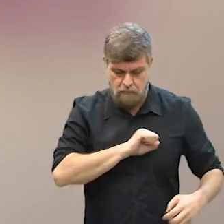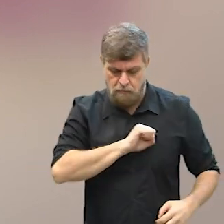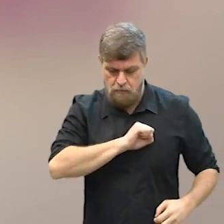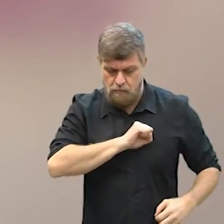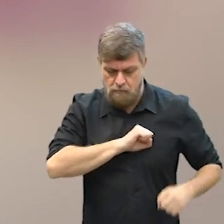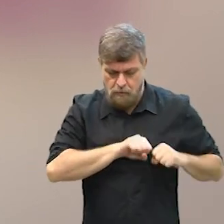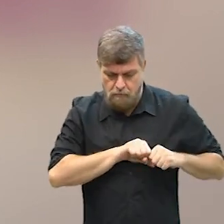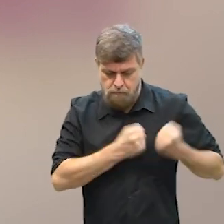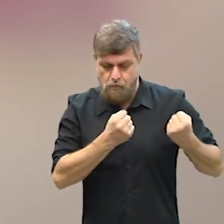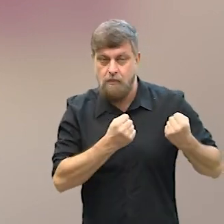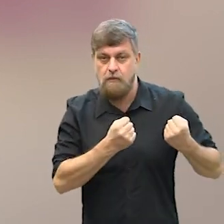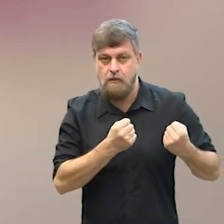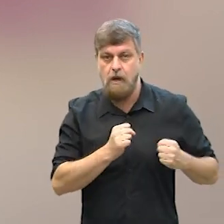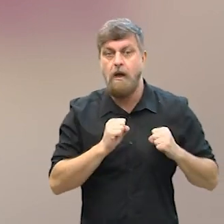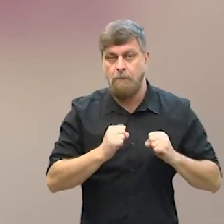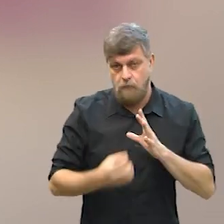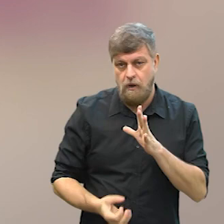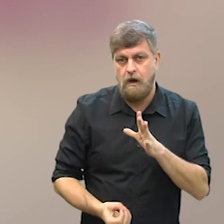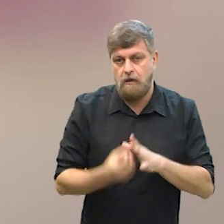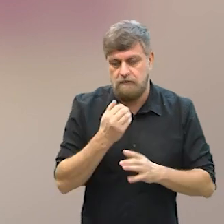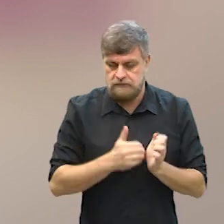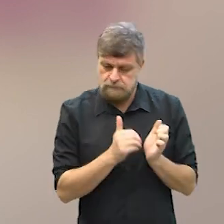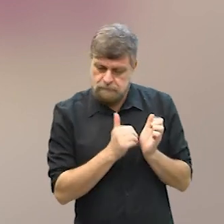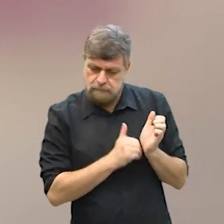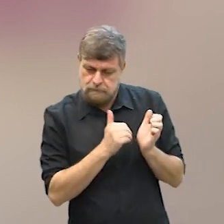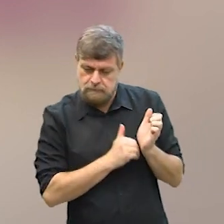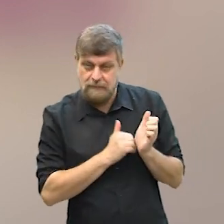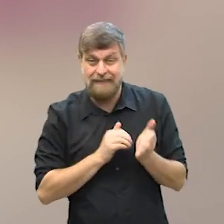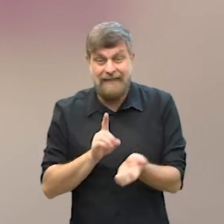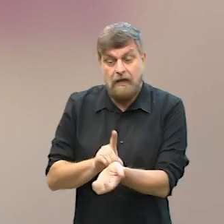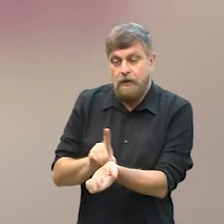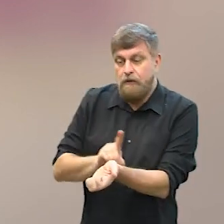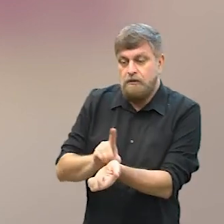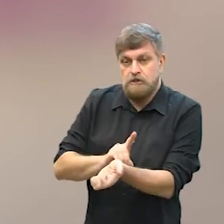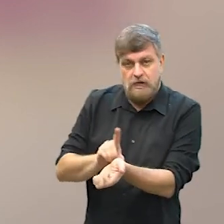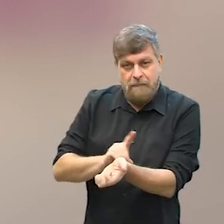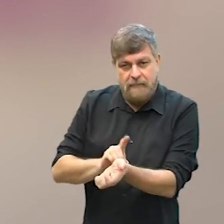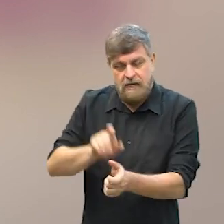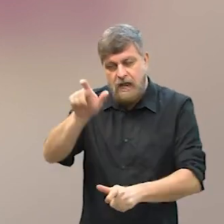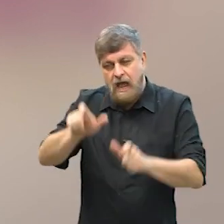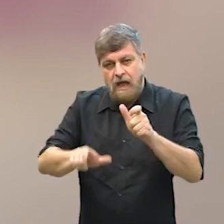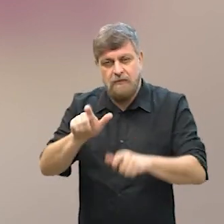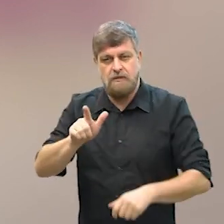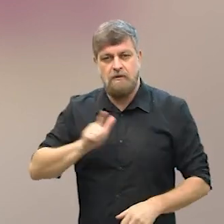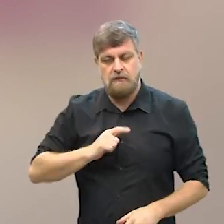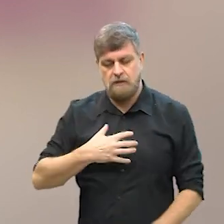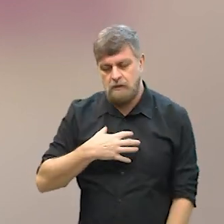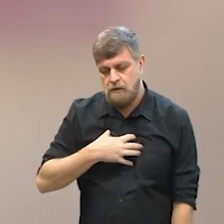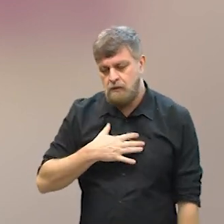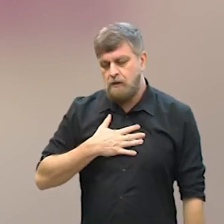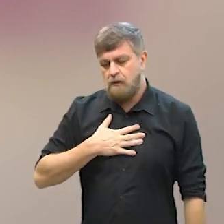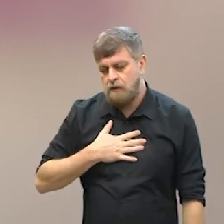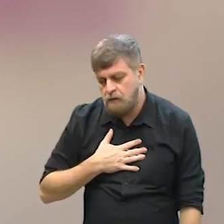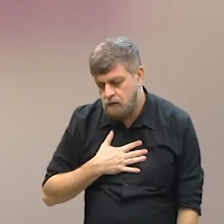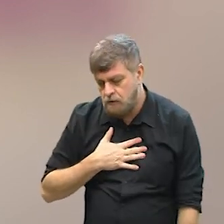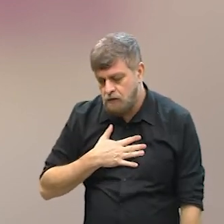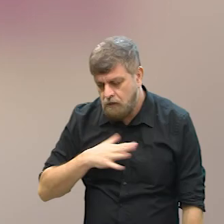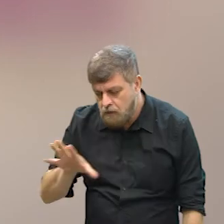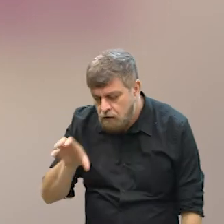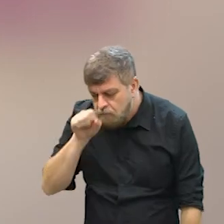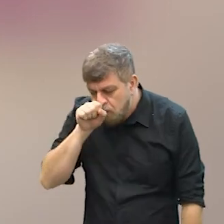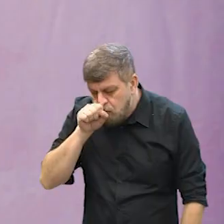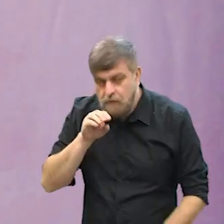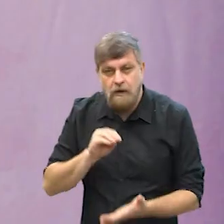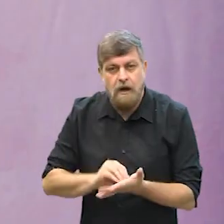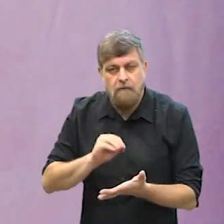complicador o infarto, podem estar mascaradas pelo diabetes e o paciente ter sintomas apenas de cansaço, de falta